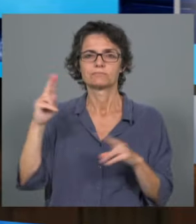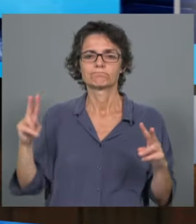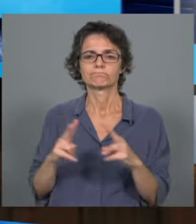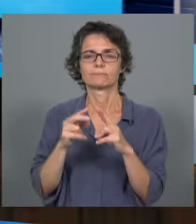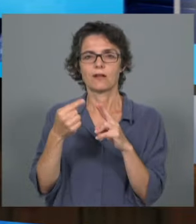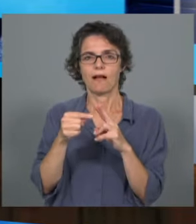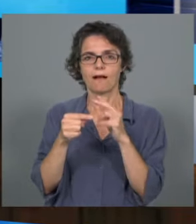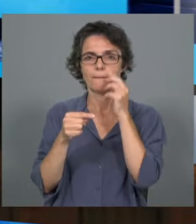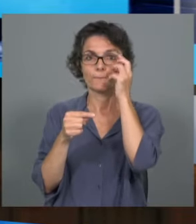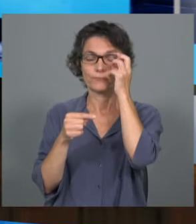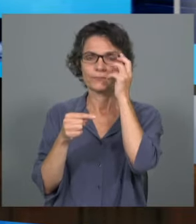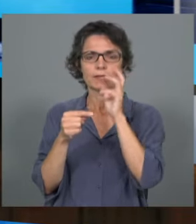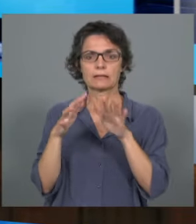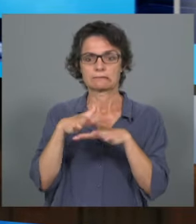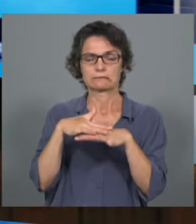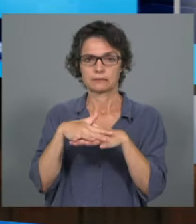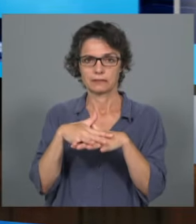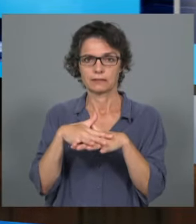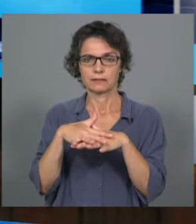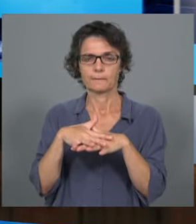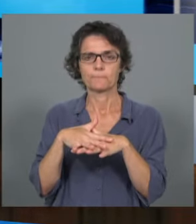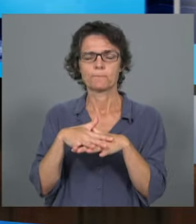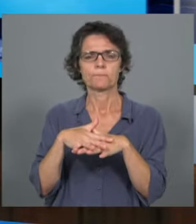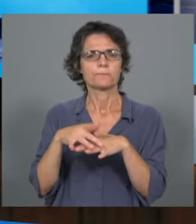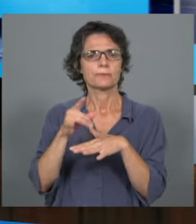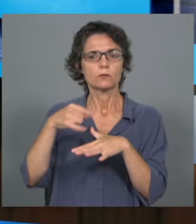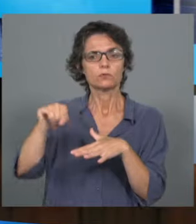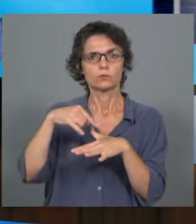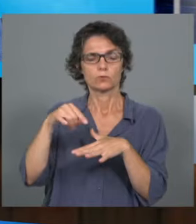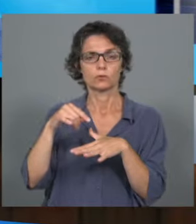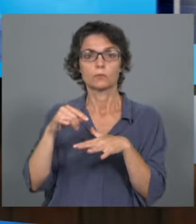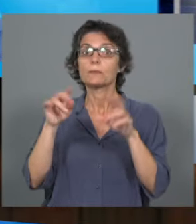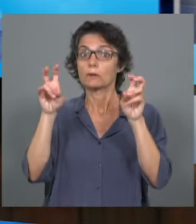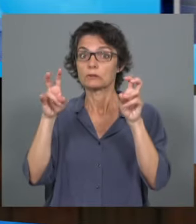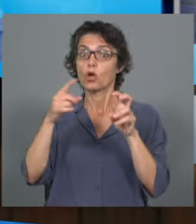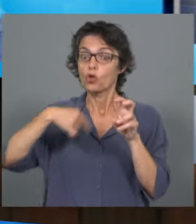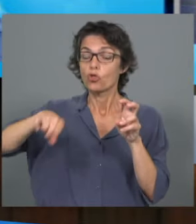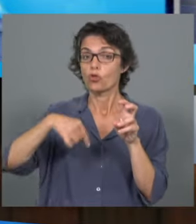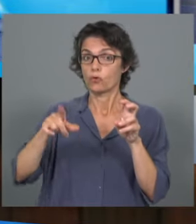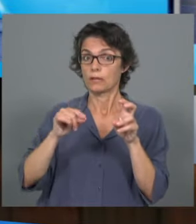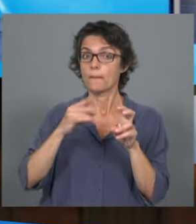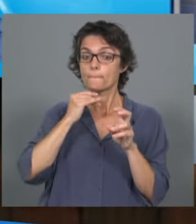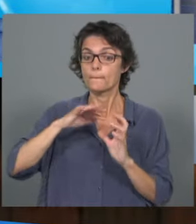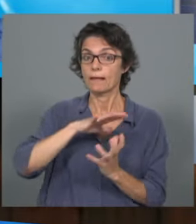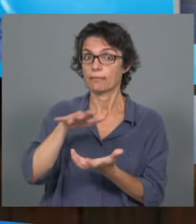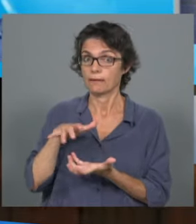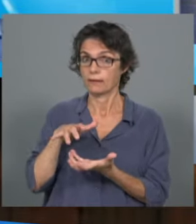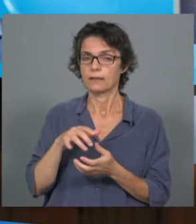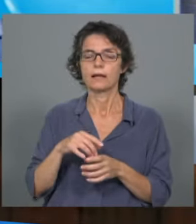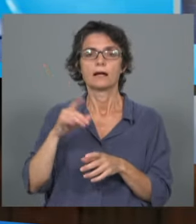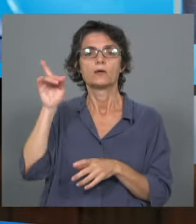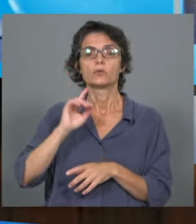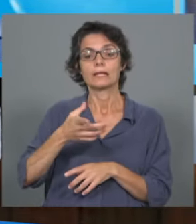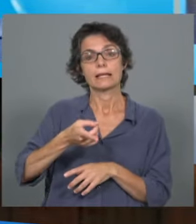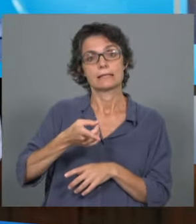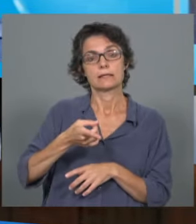quisermos, um grande encontro da rede, o Também Somos Terra, que será no dia 19 em Palmela, e que no